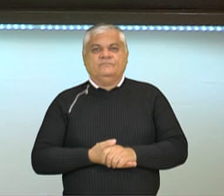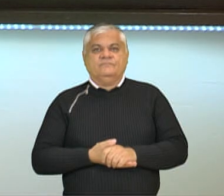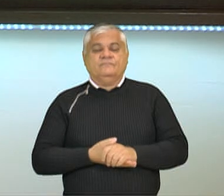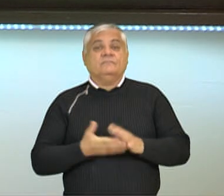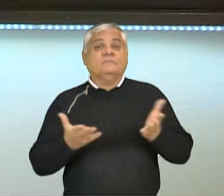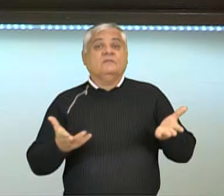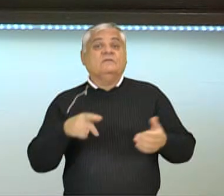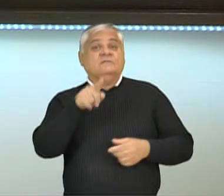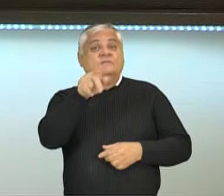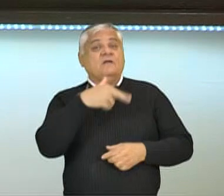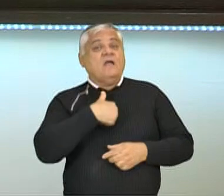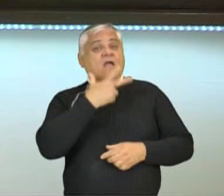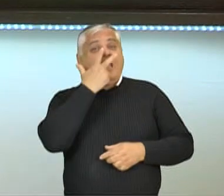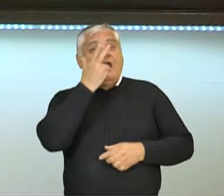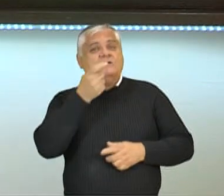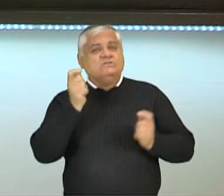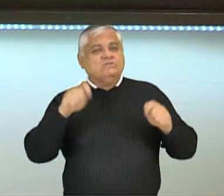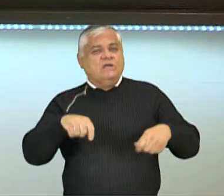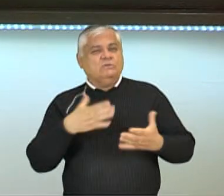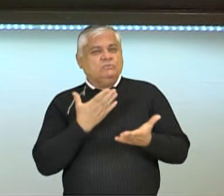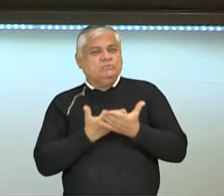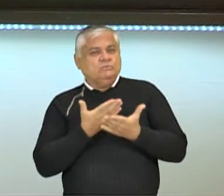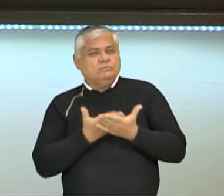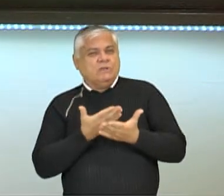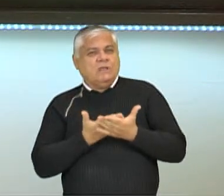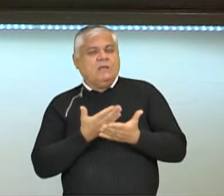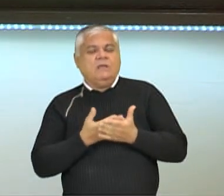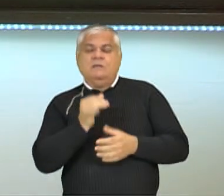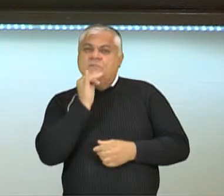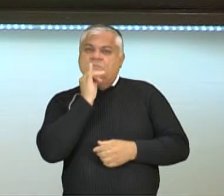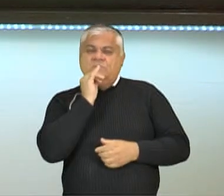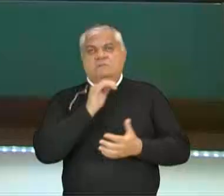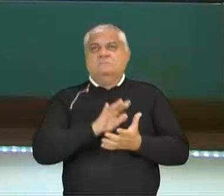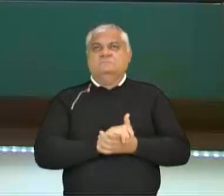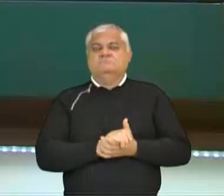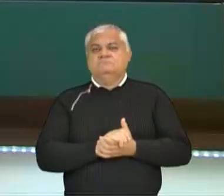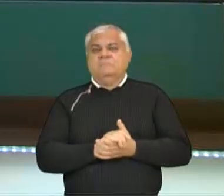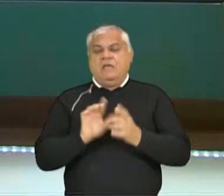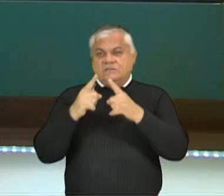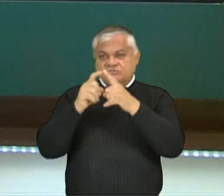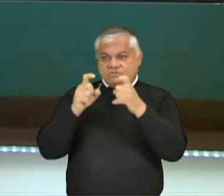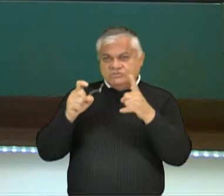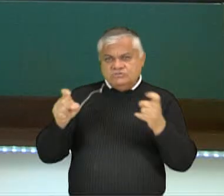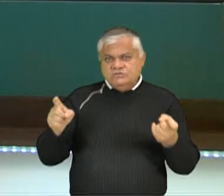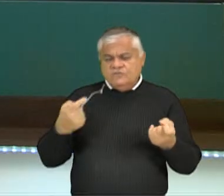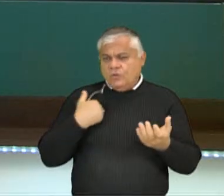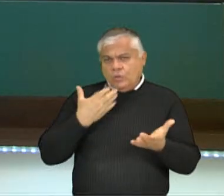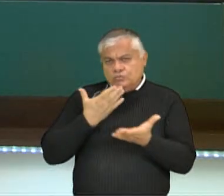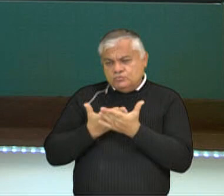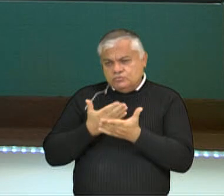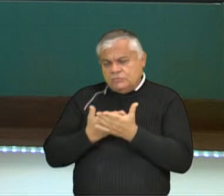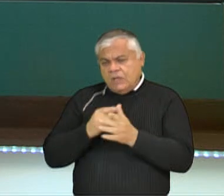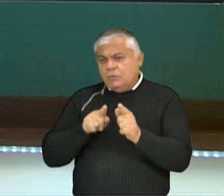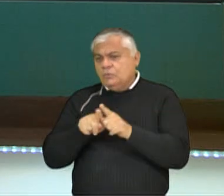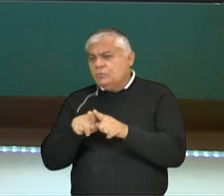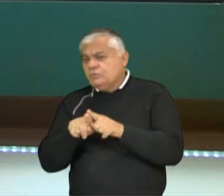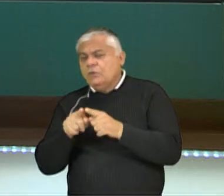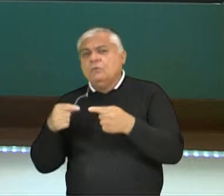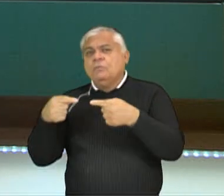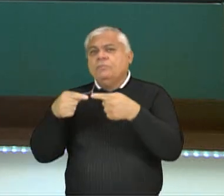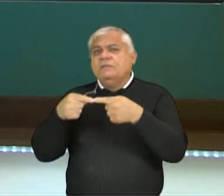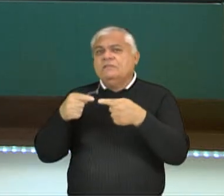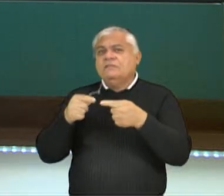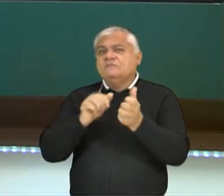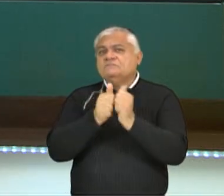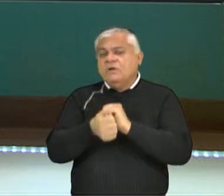O que vocês acham? O que a gente pode estudar, né, quando a gente se refere cientificamente a algo? O que a gente pode estudar com relação ao esporte?